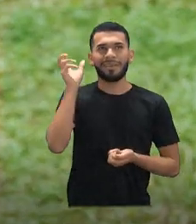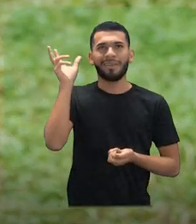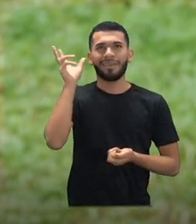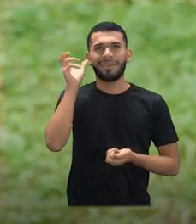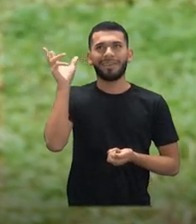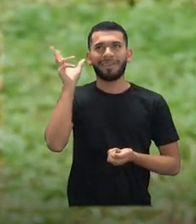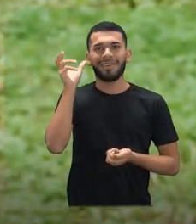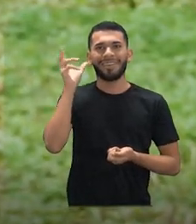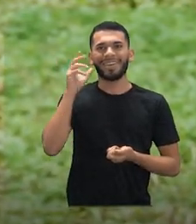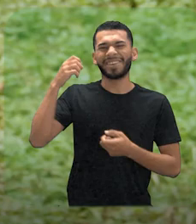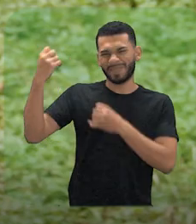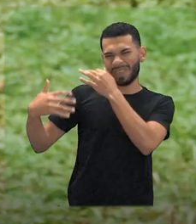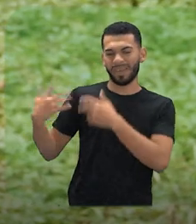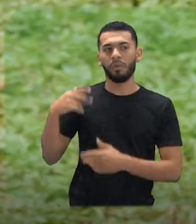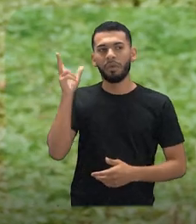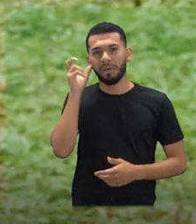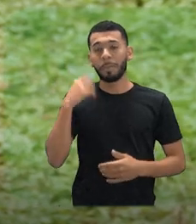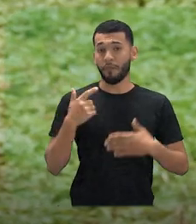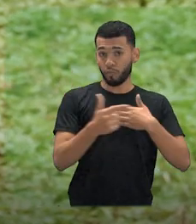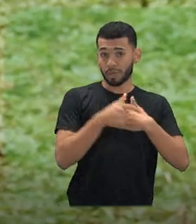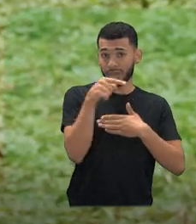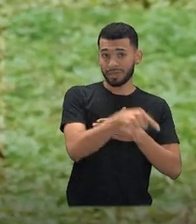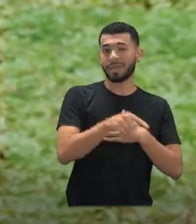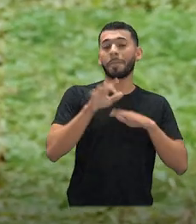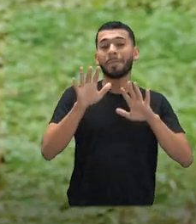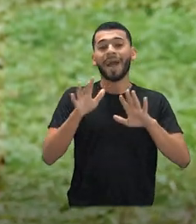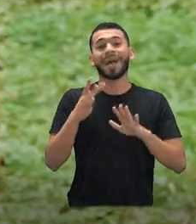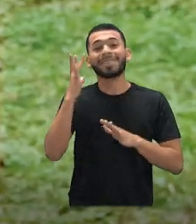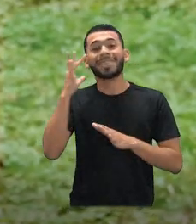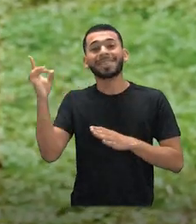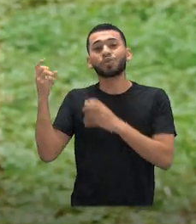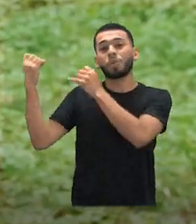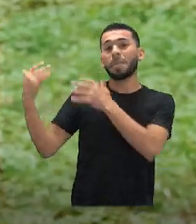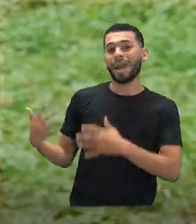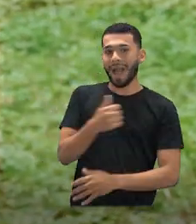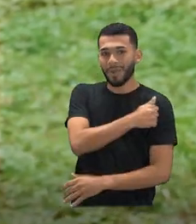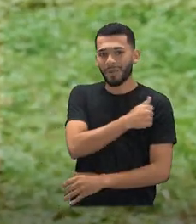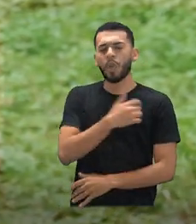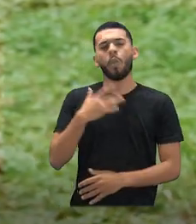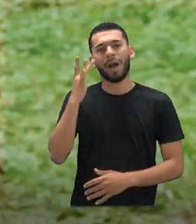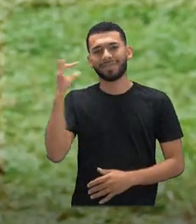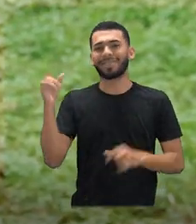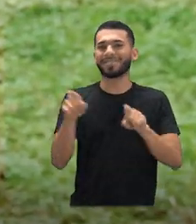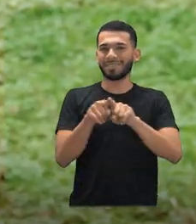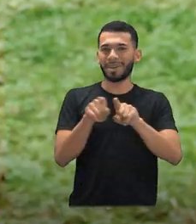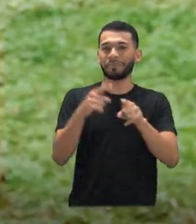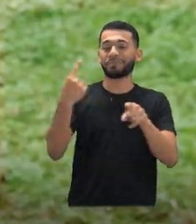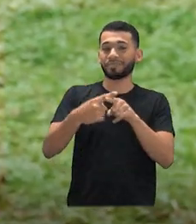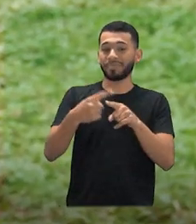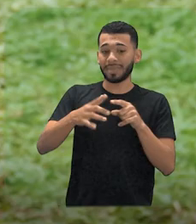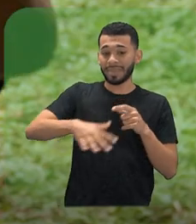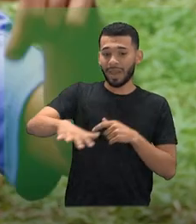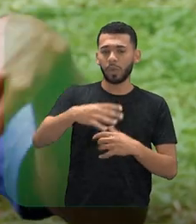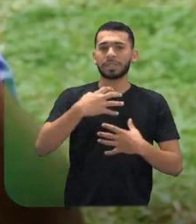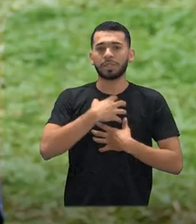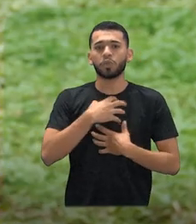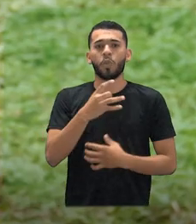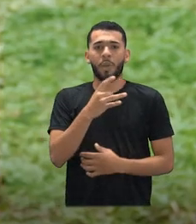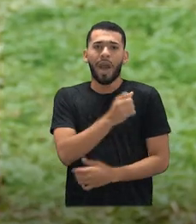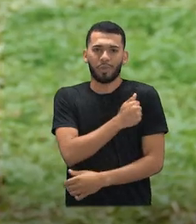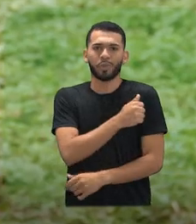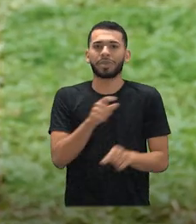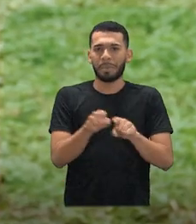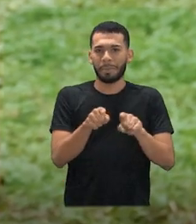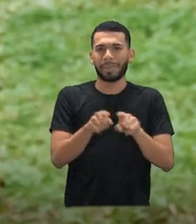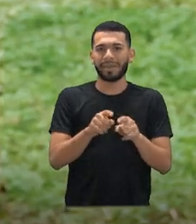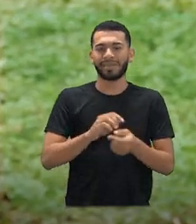aqui é assim, pessoal, tá? Que era a minha função, é ficar ali, mas eu ficava atento no que ele estava dizendo para os alunos, sabe? E naquele meio ali eu me sentia